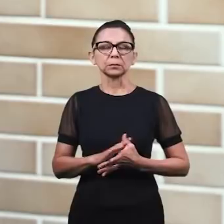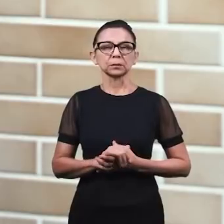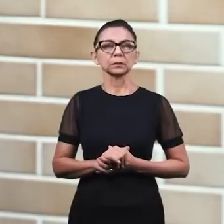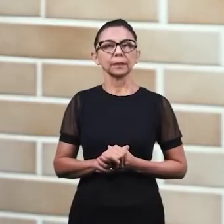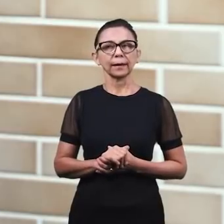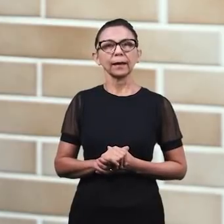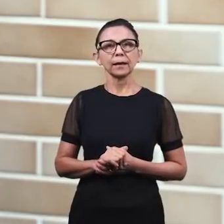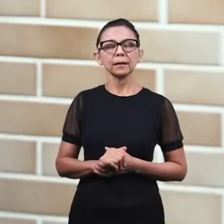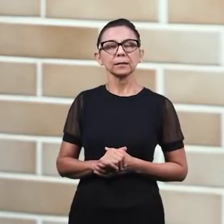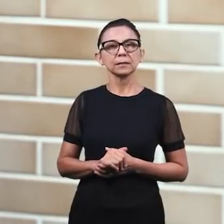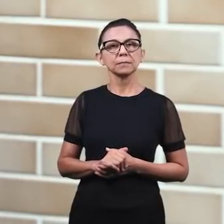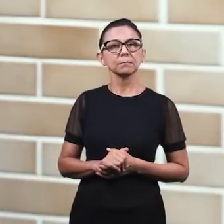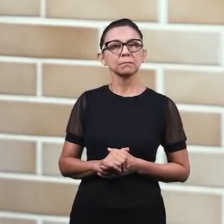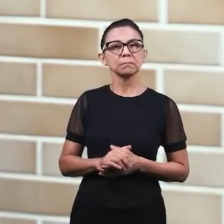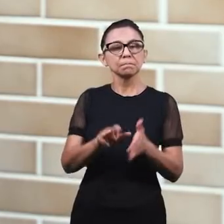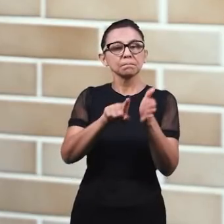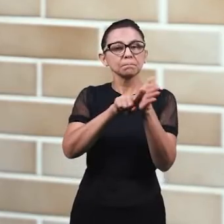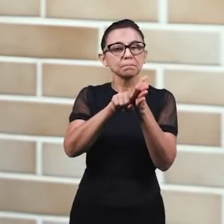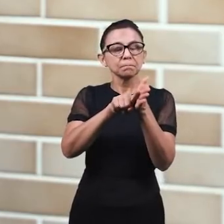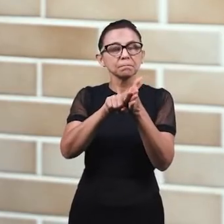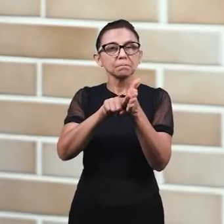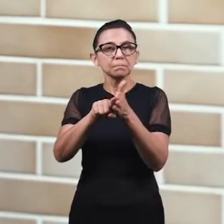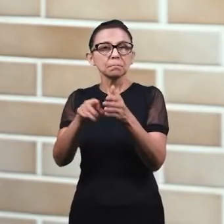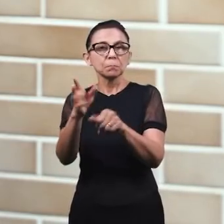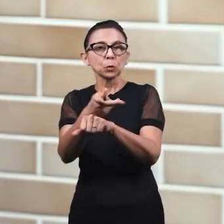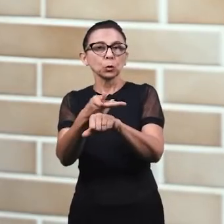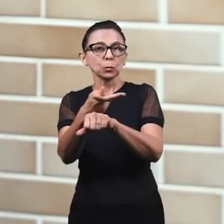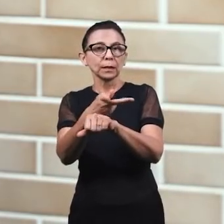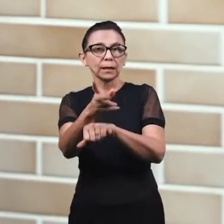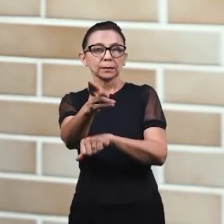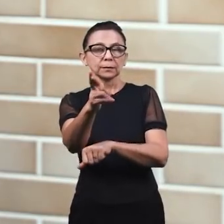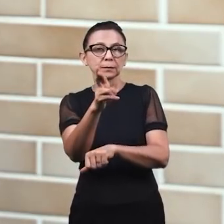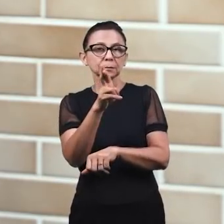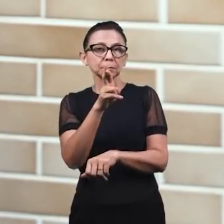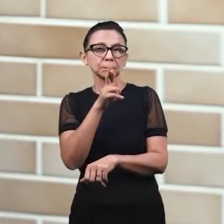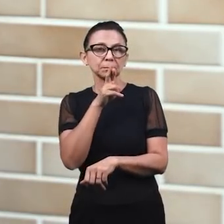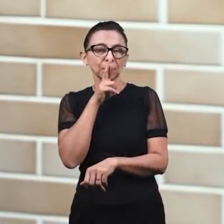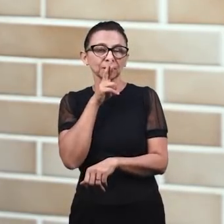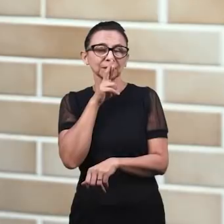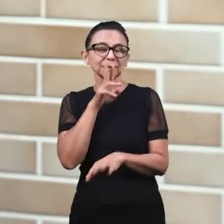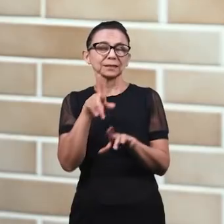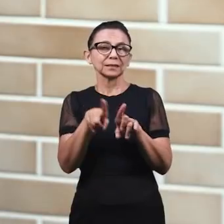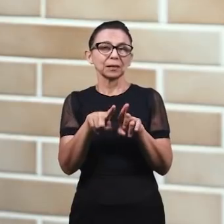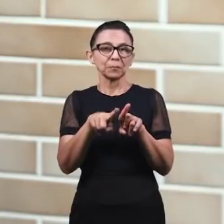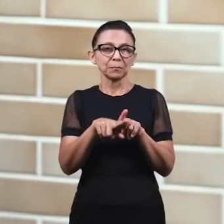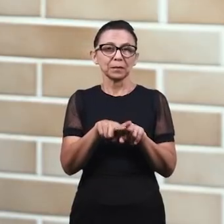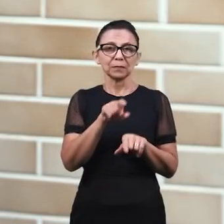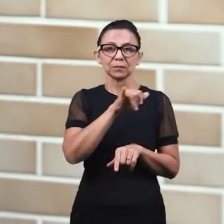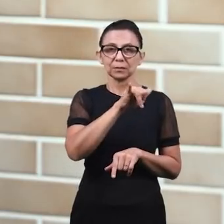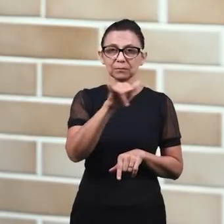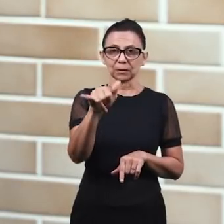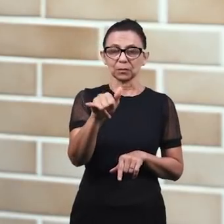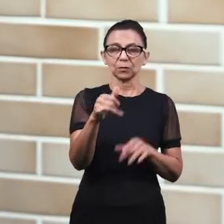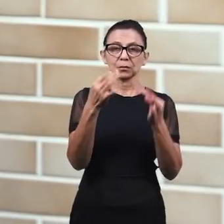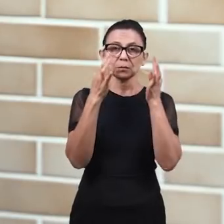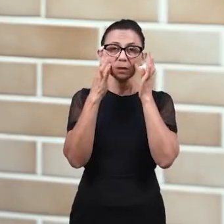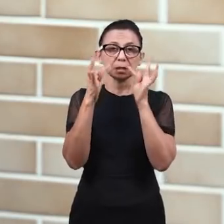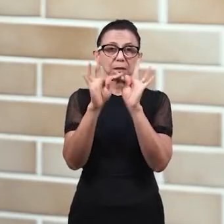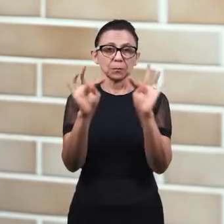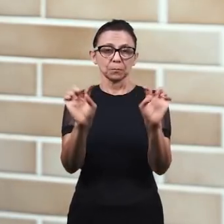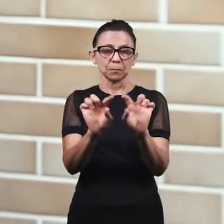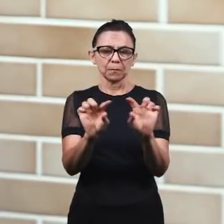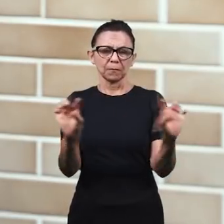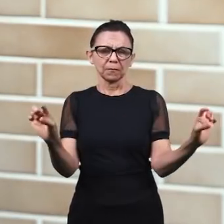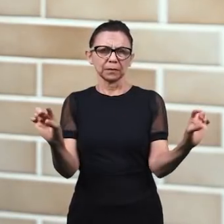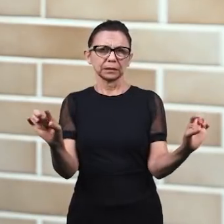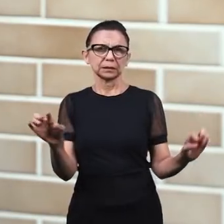irmãos, procurarem as respostas para as perguntas. E a sua expressão muito bem colocada no seu testemunho